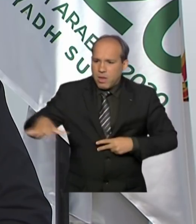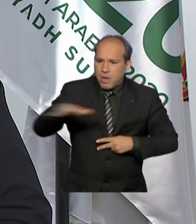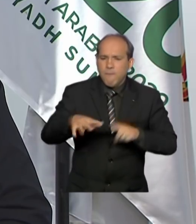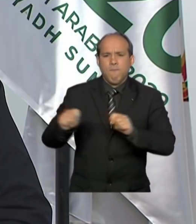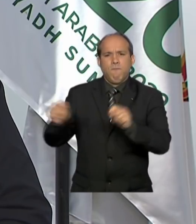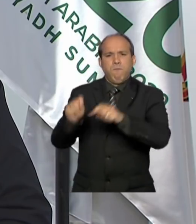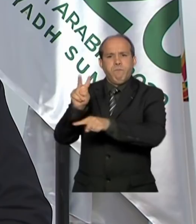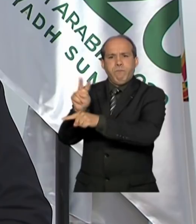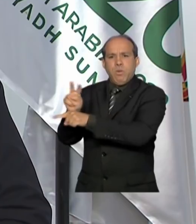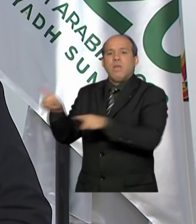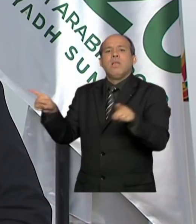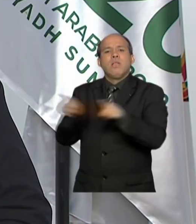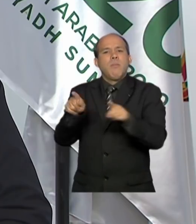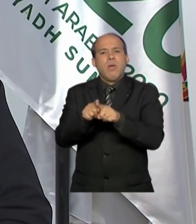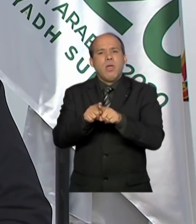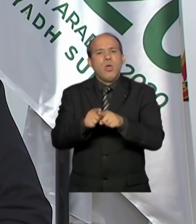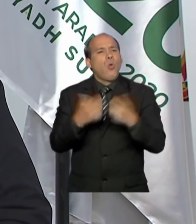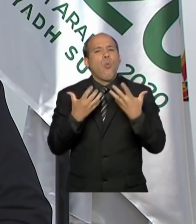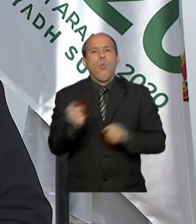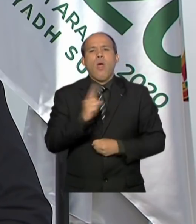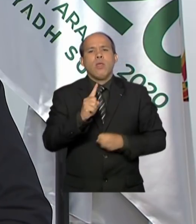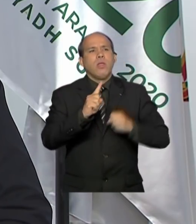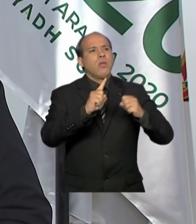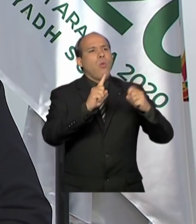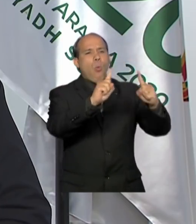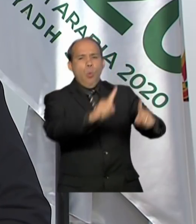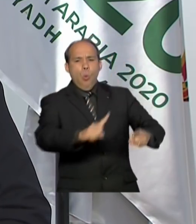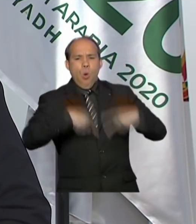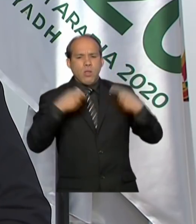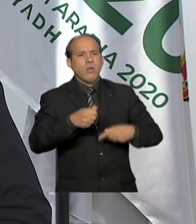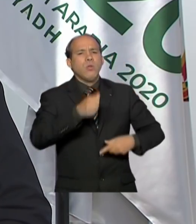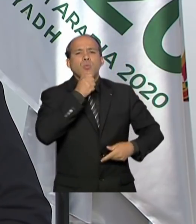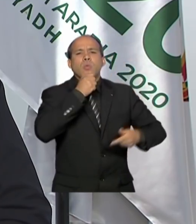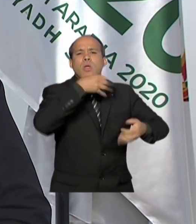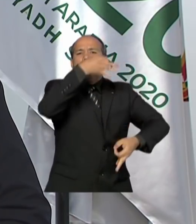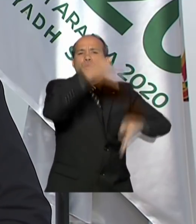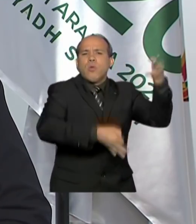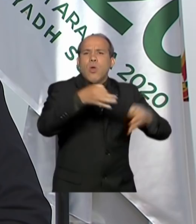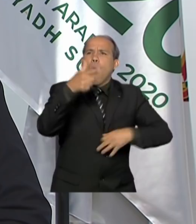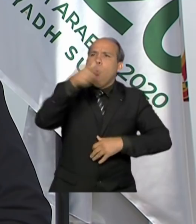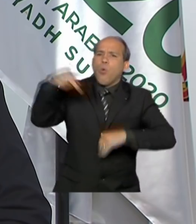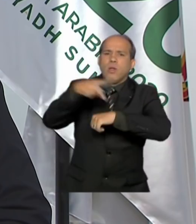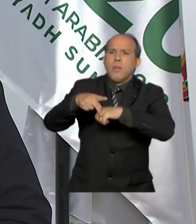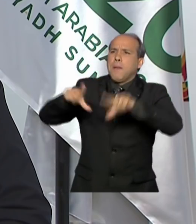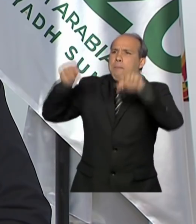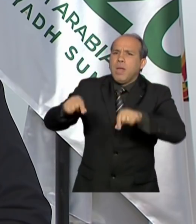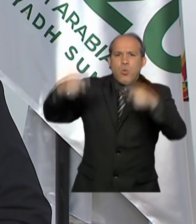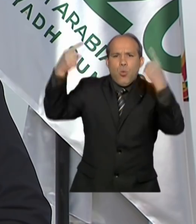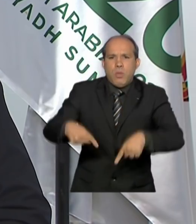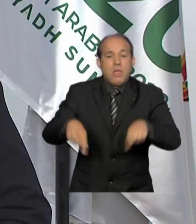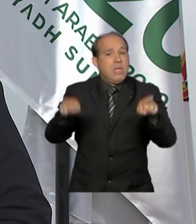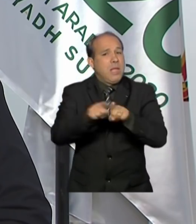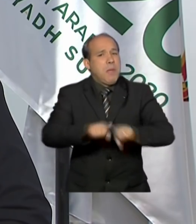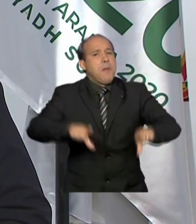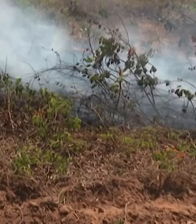bem como repelir ataques injustificados proferidos por Nações menos competitivas